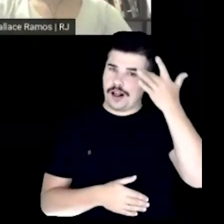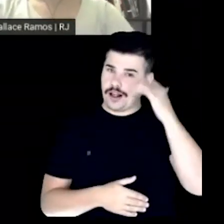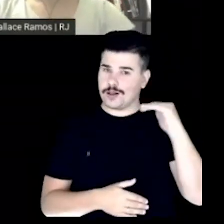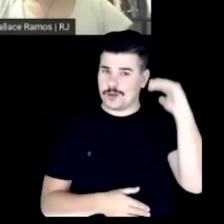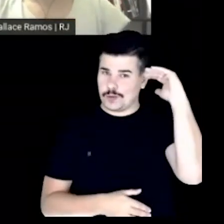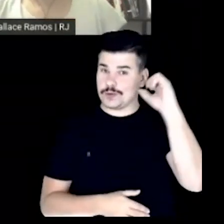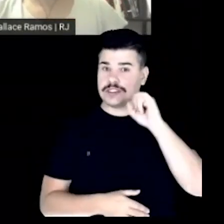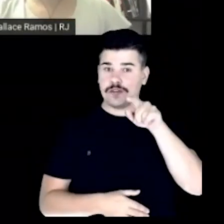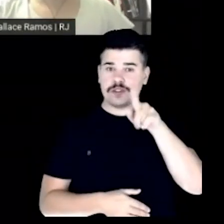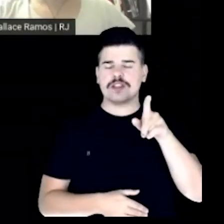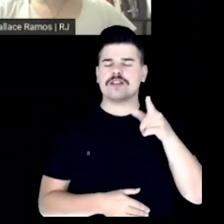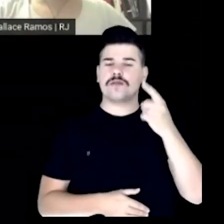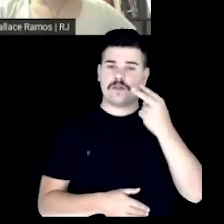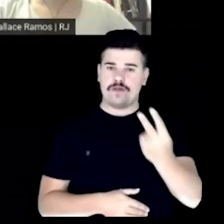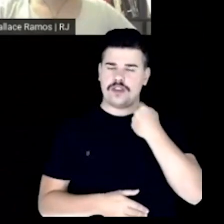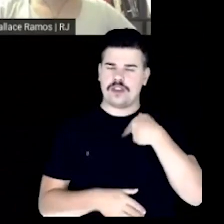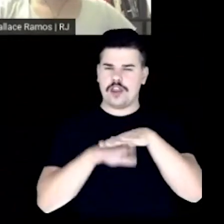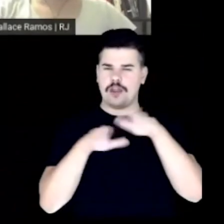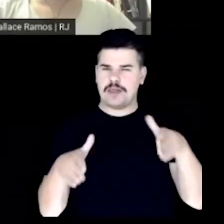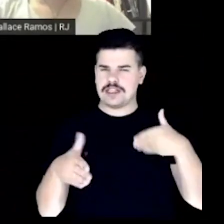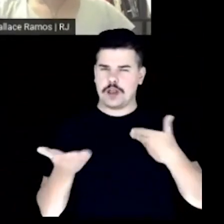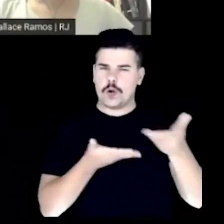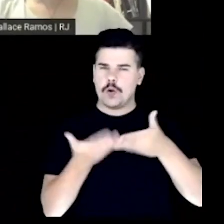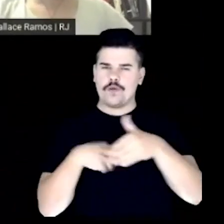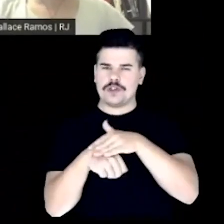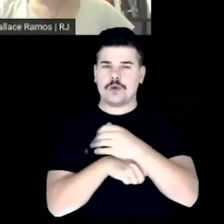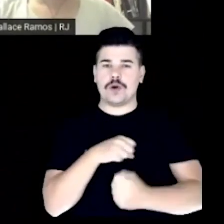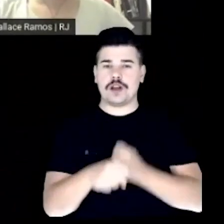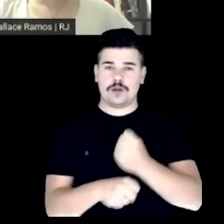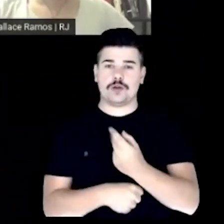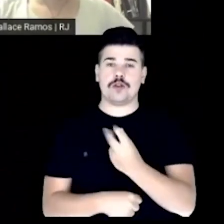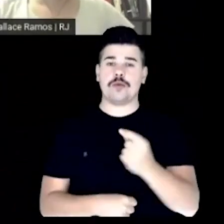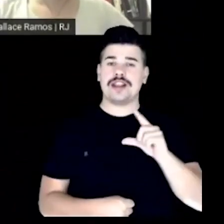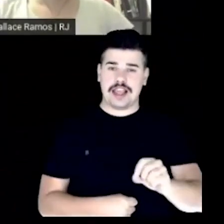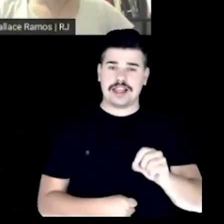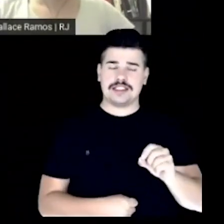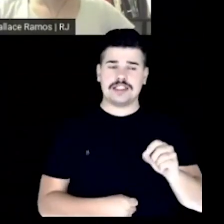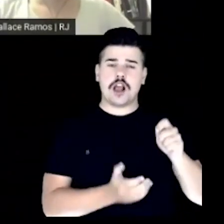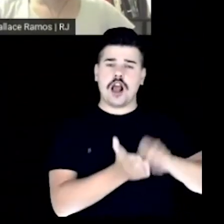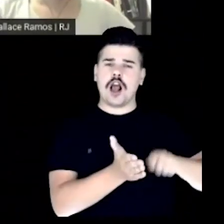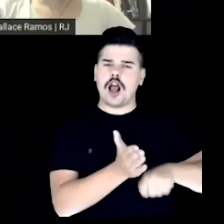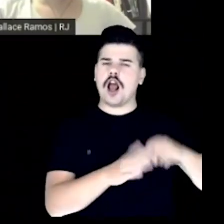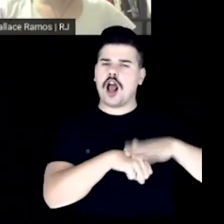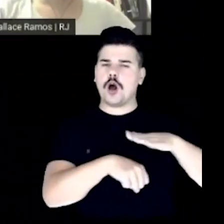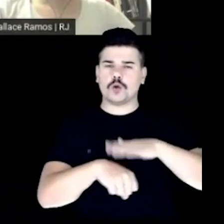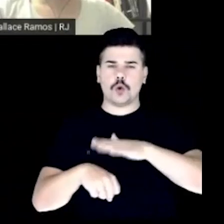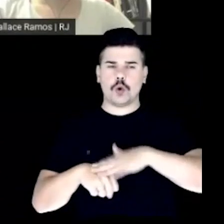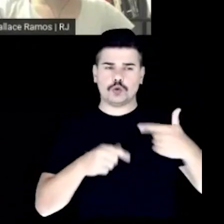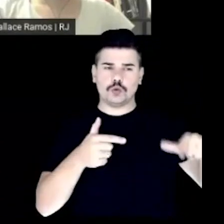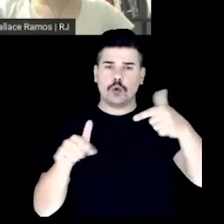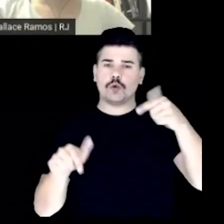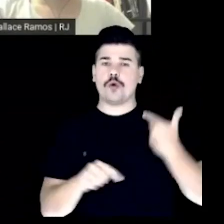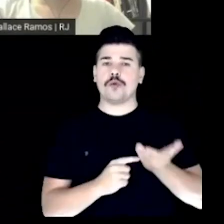e, de certa forma, se pegar uma mesa minha em 2010, eu cito muito mais autores do que eu cito agora, por exemplo,